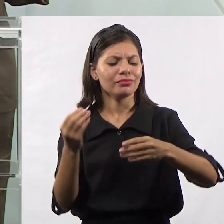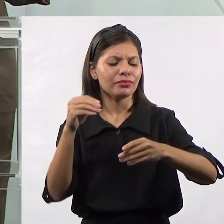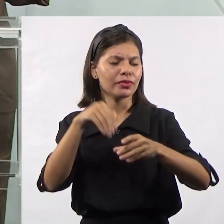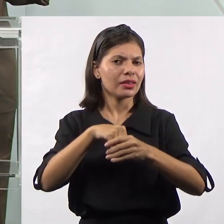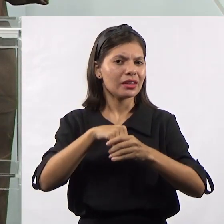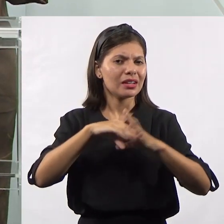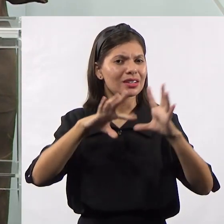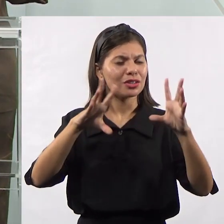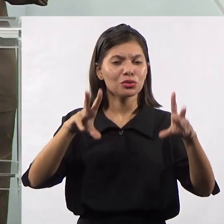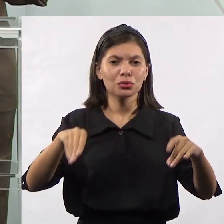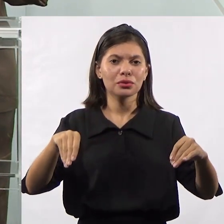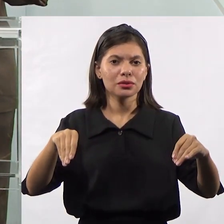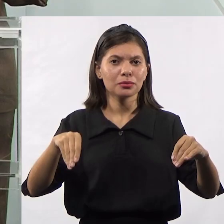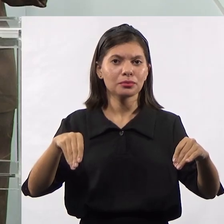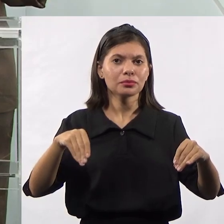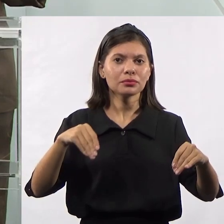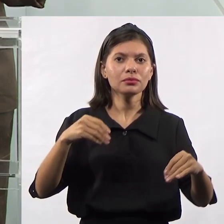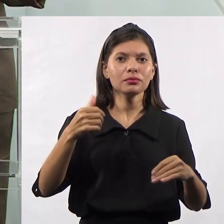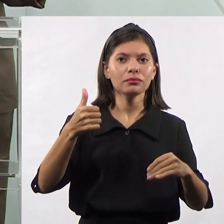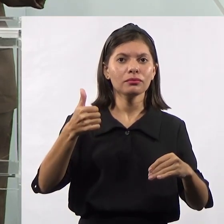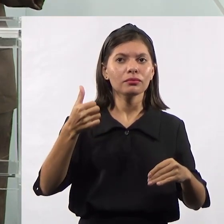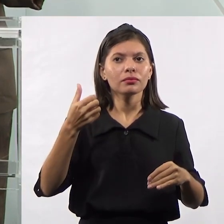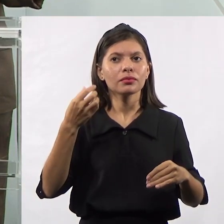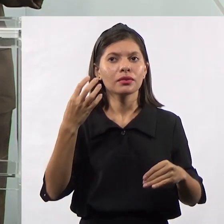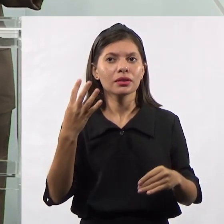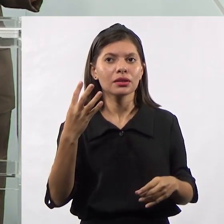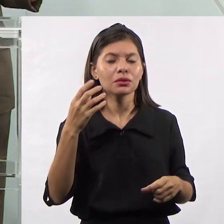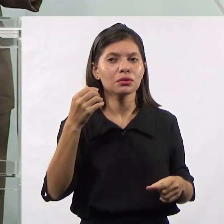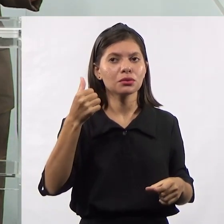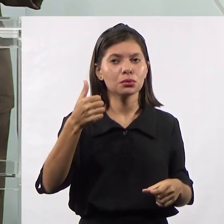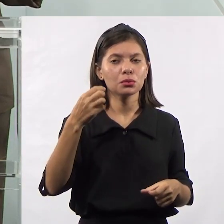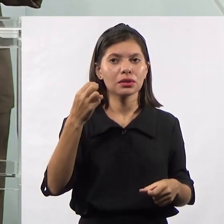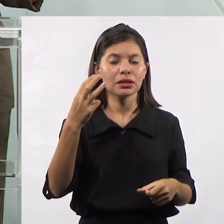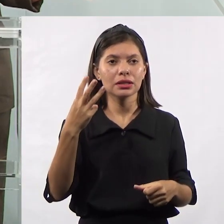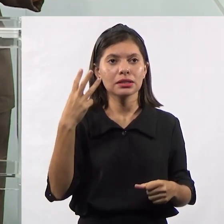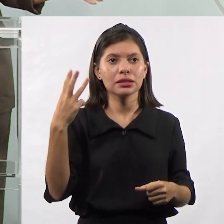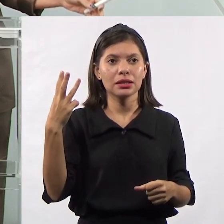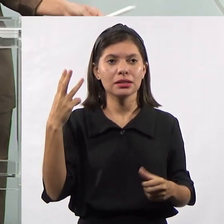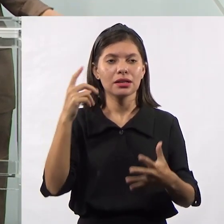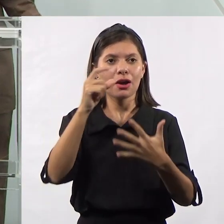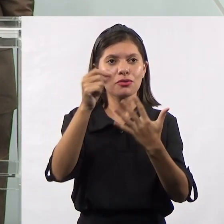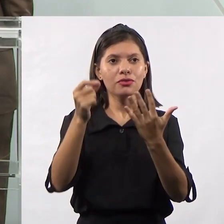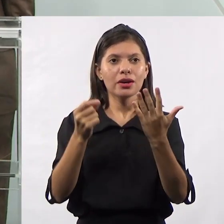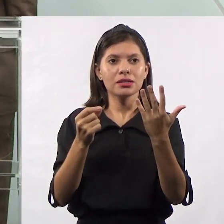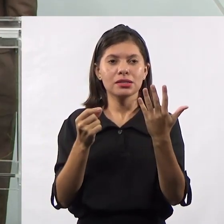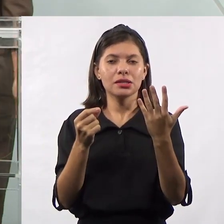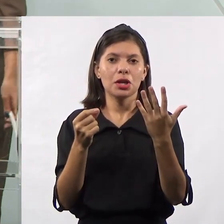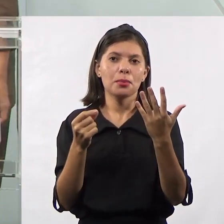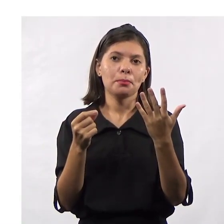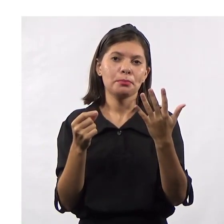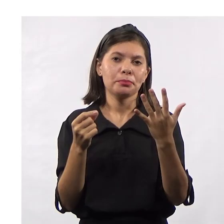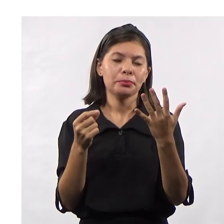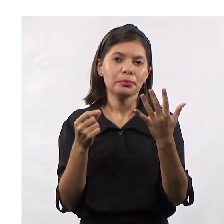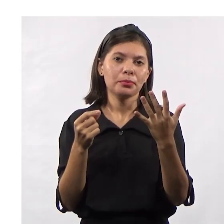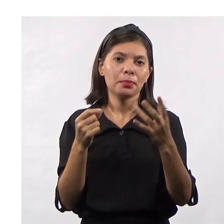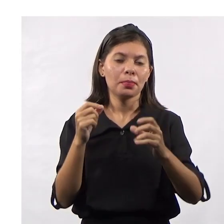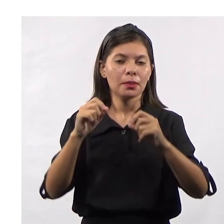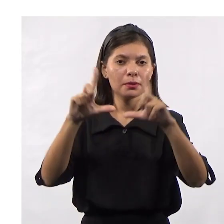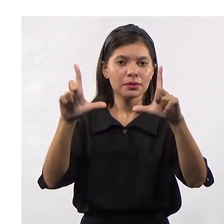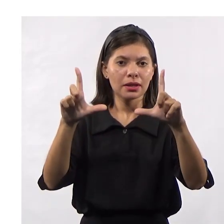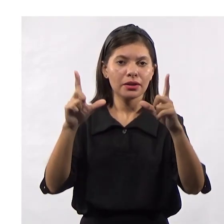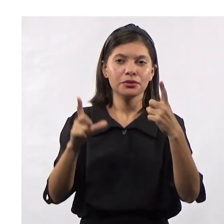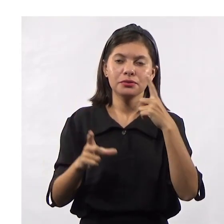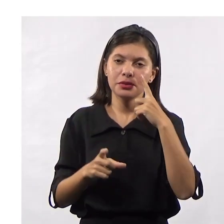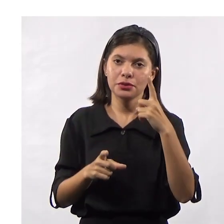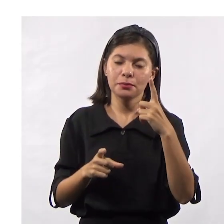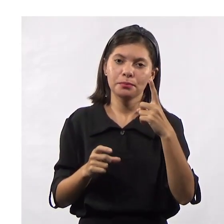que aparece agora na 14133 com o nome de fase preparatória. Veja no slide. A